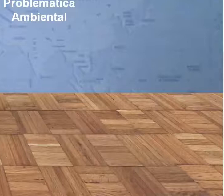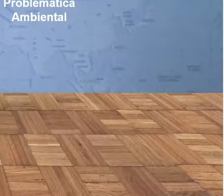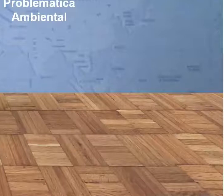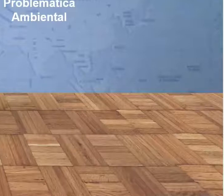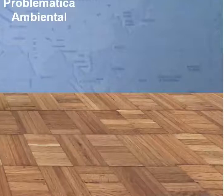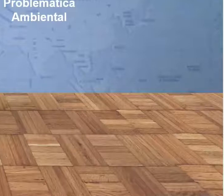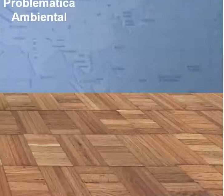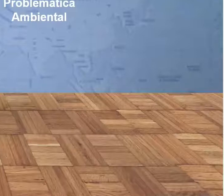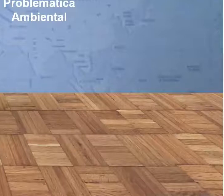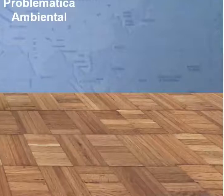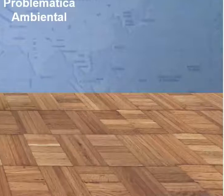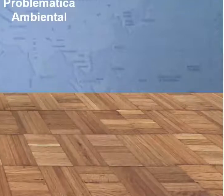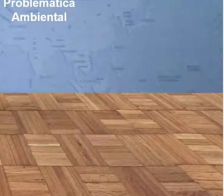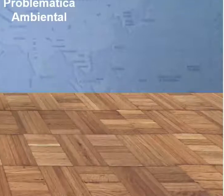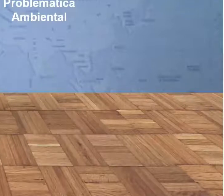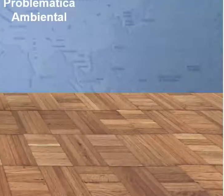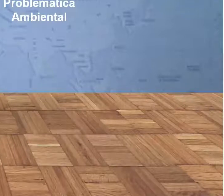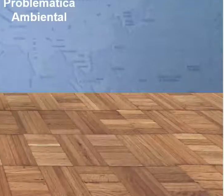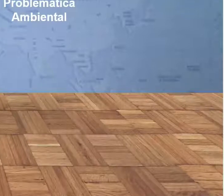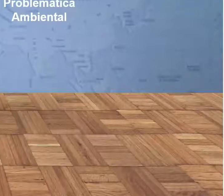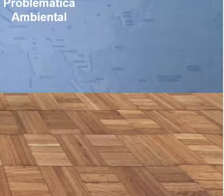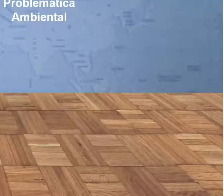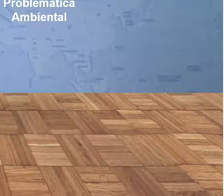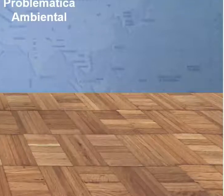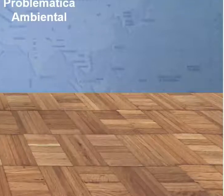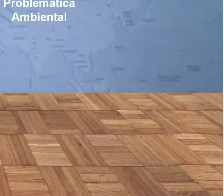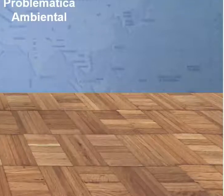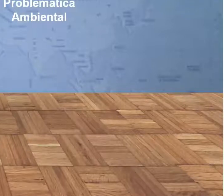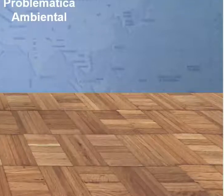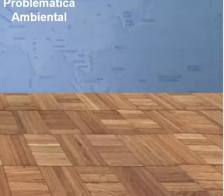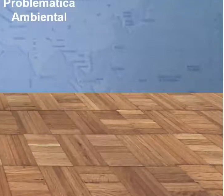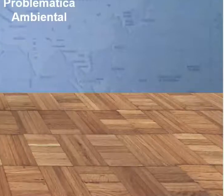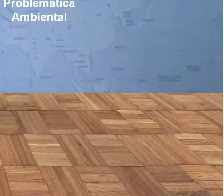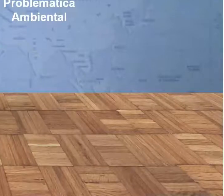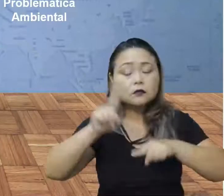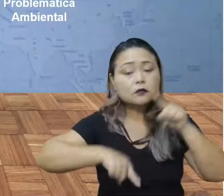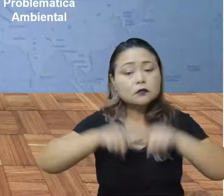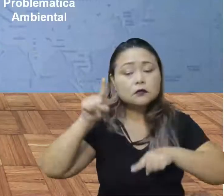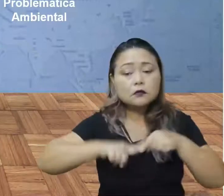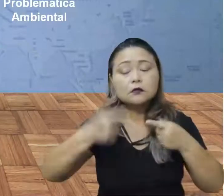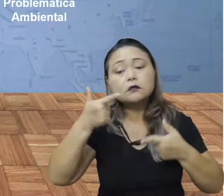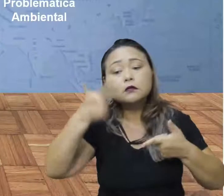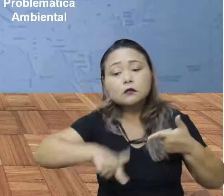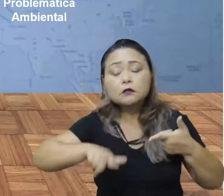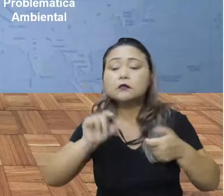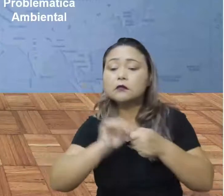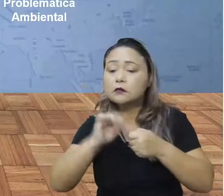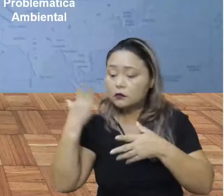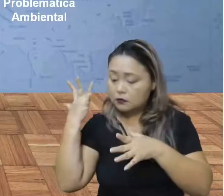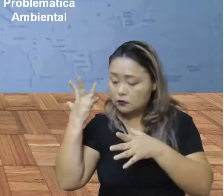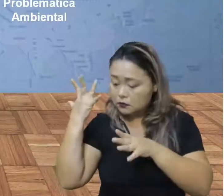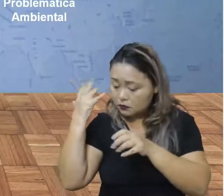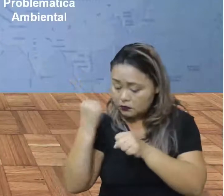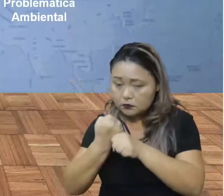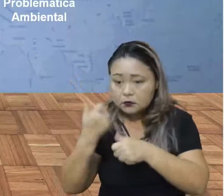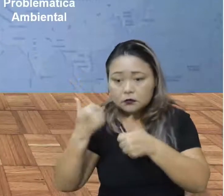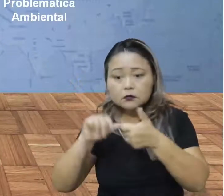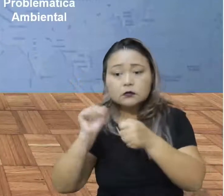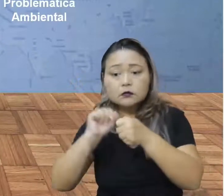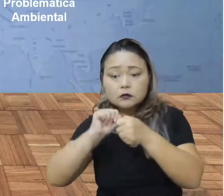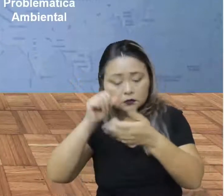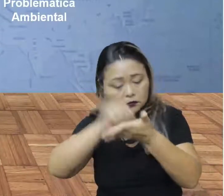ficar com o seu material aí do Enem. Ok? Veja seu material. Revisa. Faça aí as